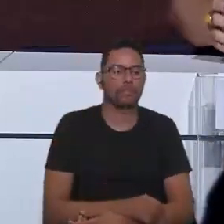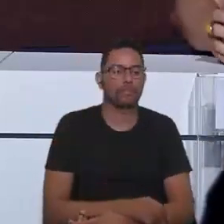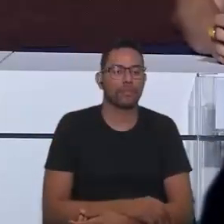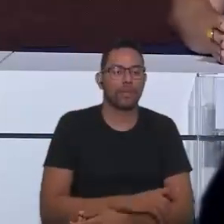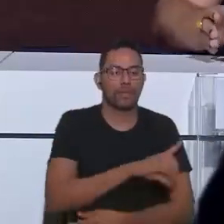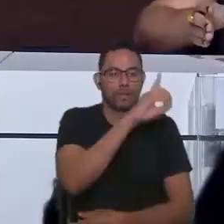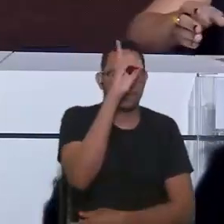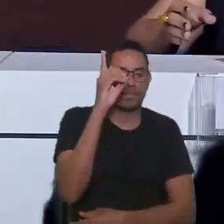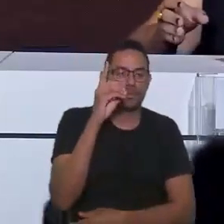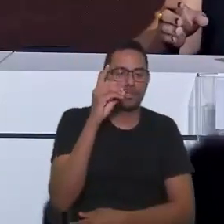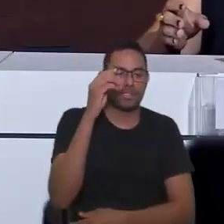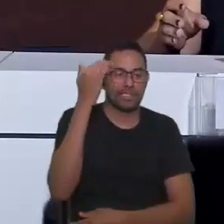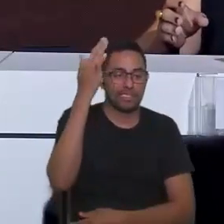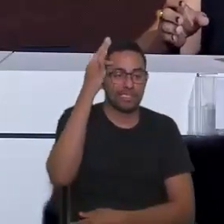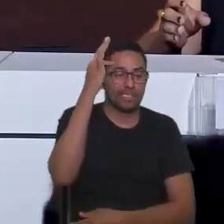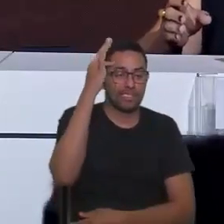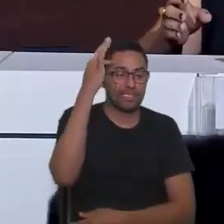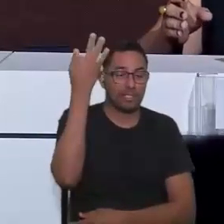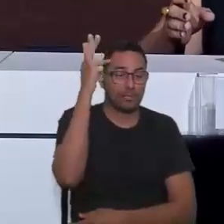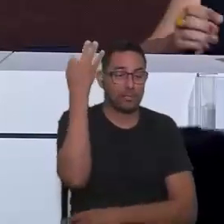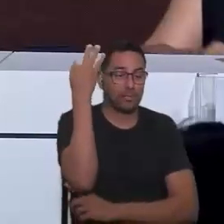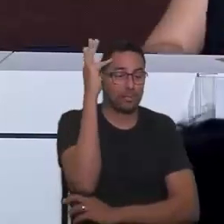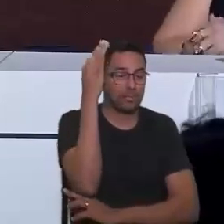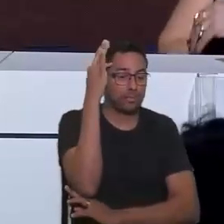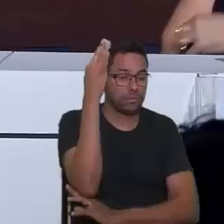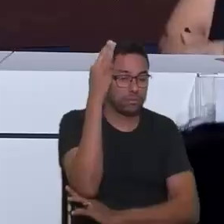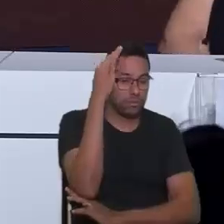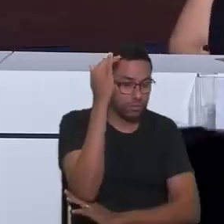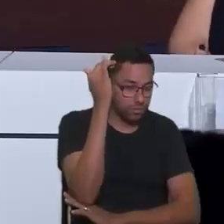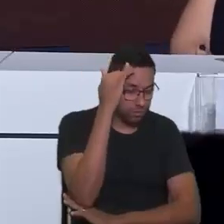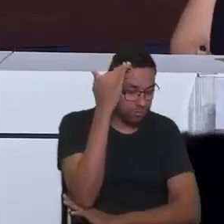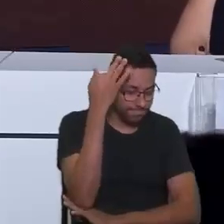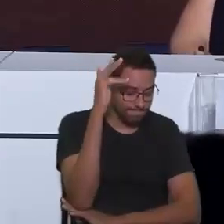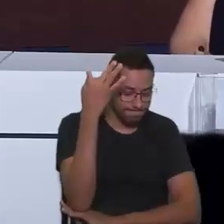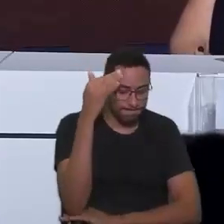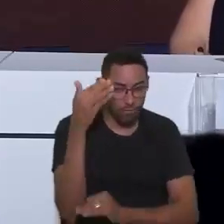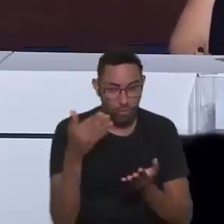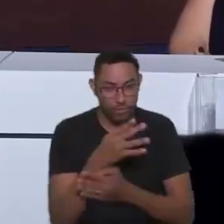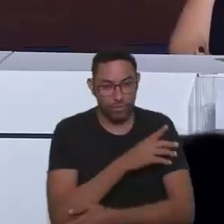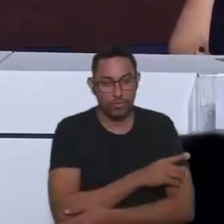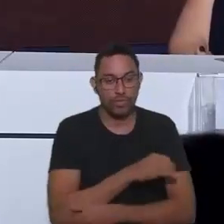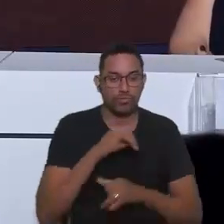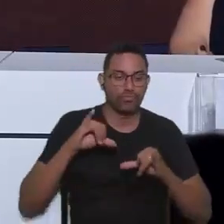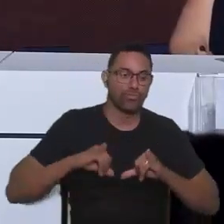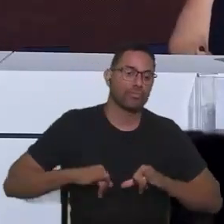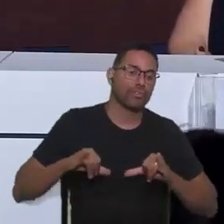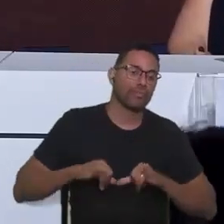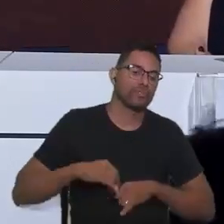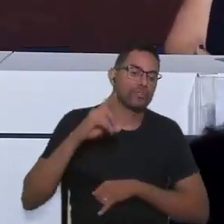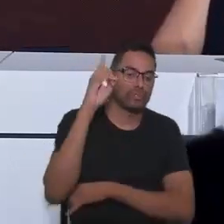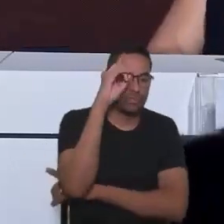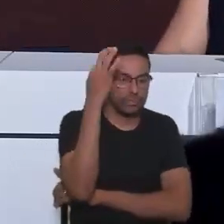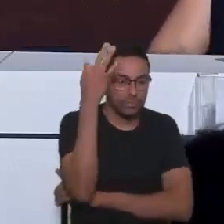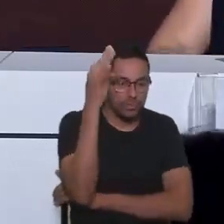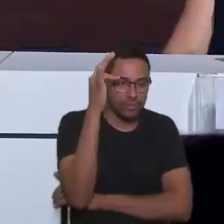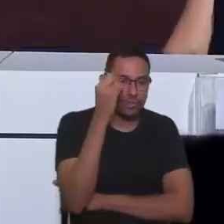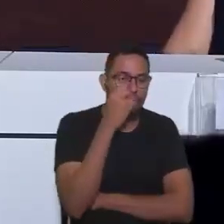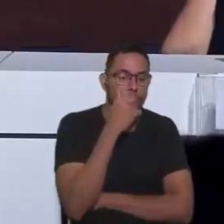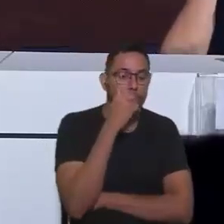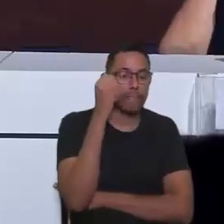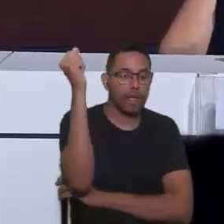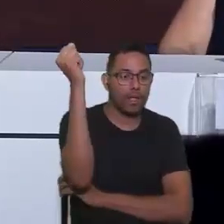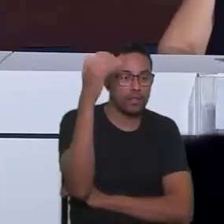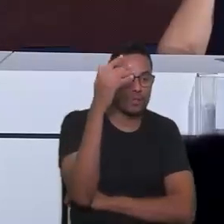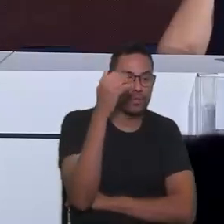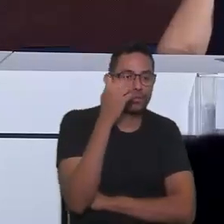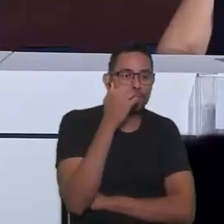dia todo com enxaqueca. Eu sofro muito de enxaquecas e hoje tive o dia com muita dor de cabeça. E essa